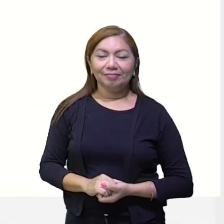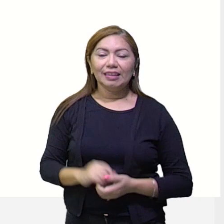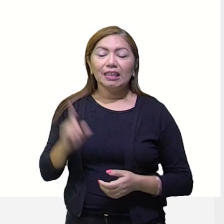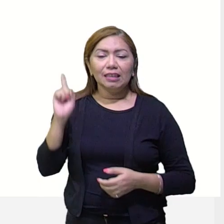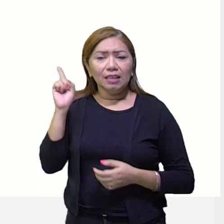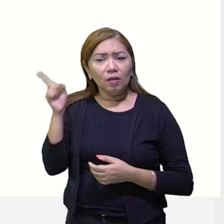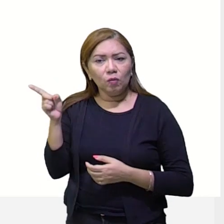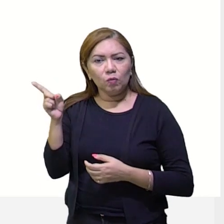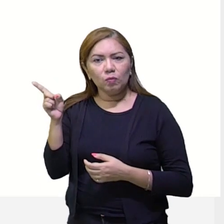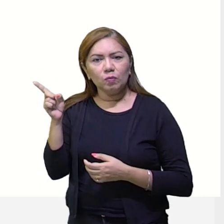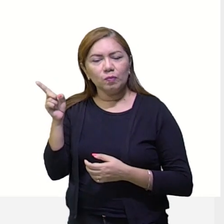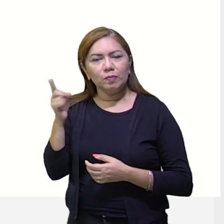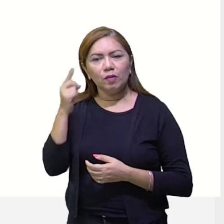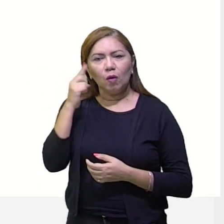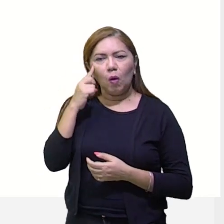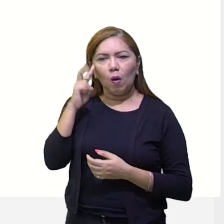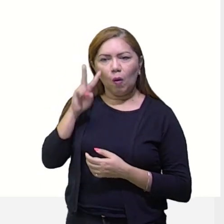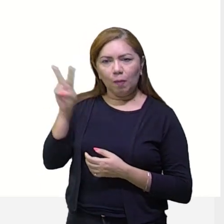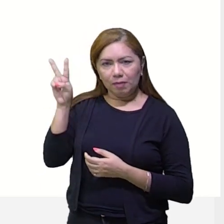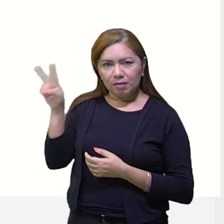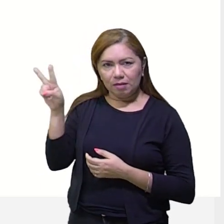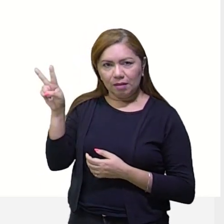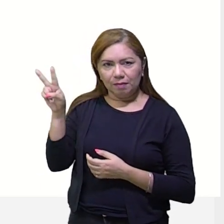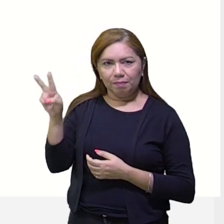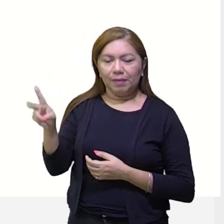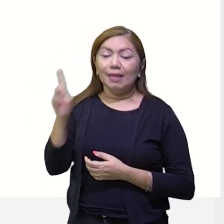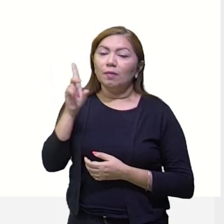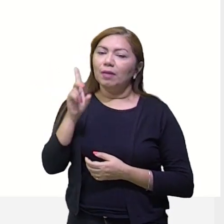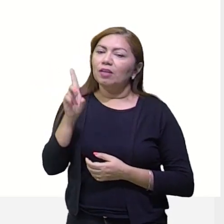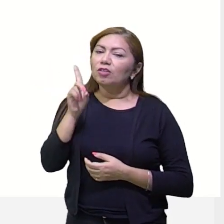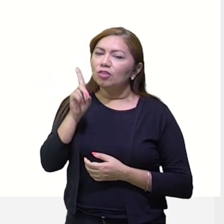Então, note o seguinte, vamos dizer que numa divisão,